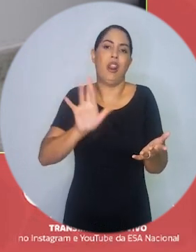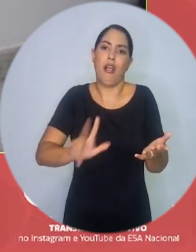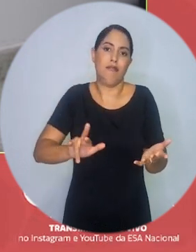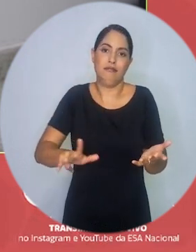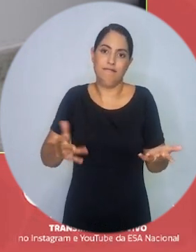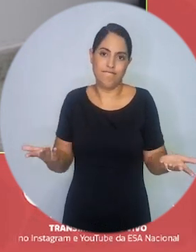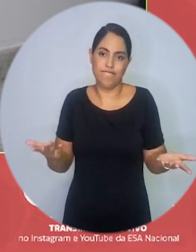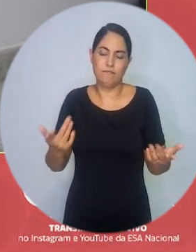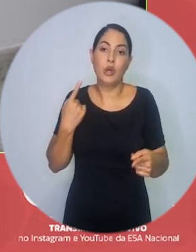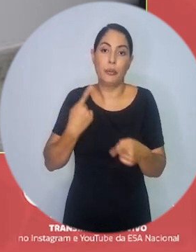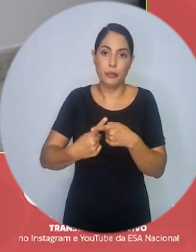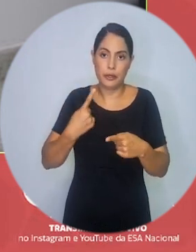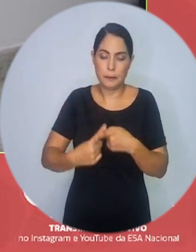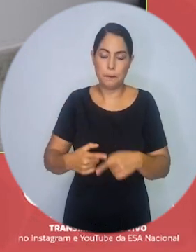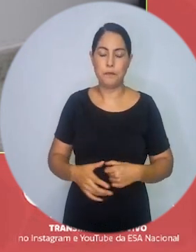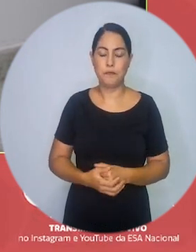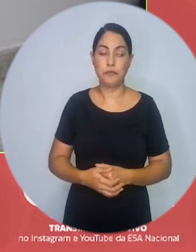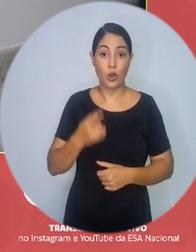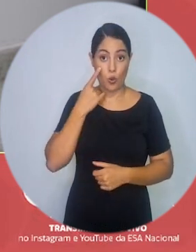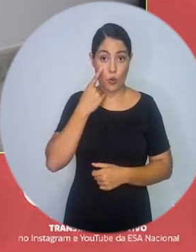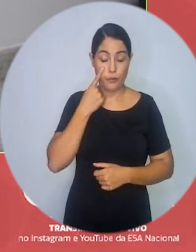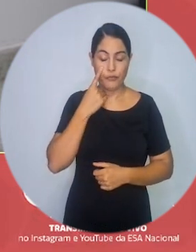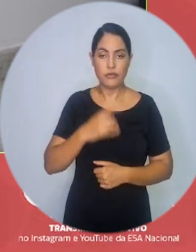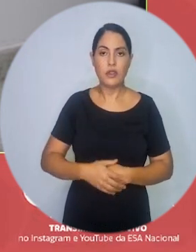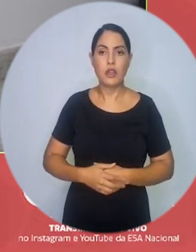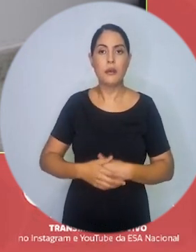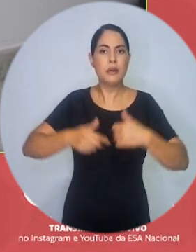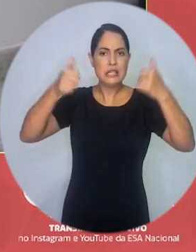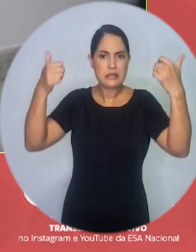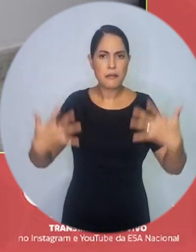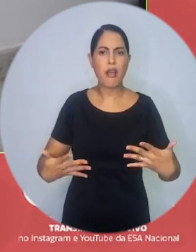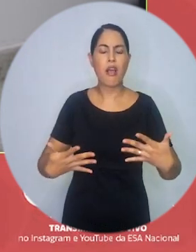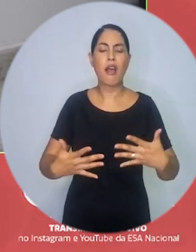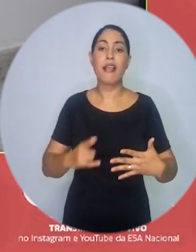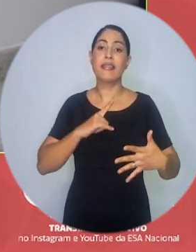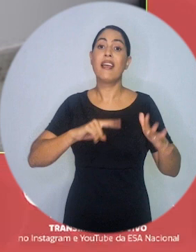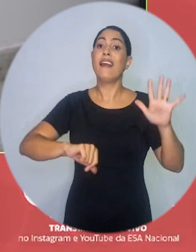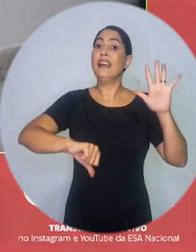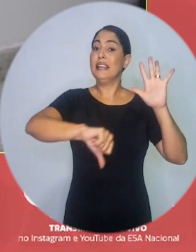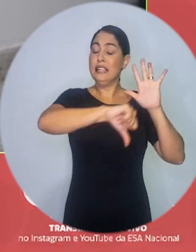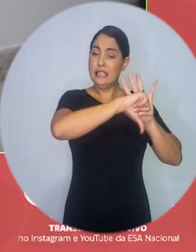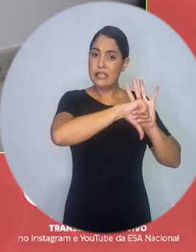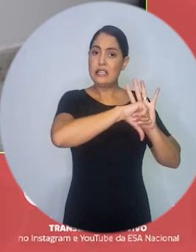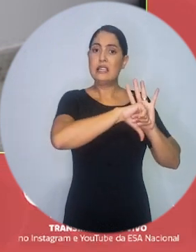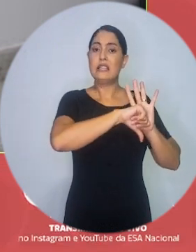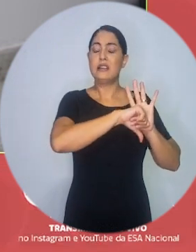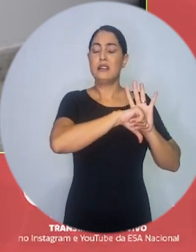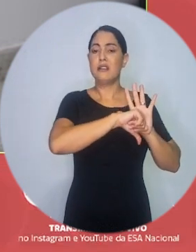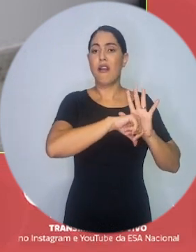abstratamente. Por quê? Eu poderia dizer, por exemplo, que alguns crimes tiveram a pena